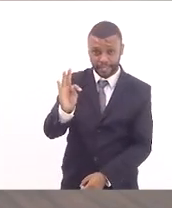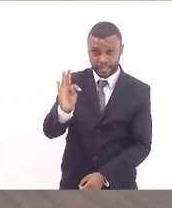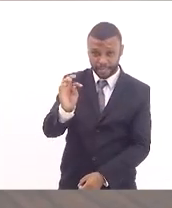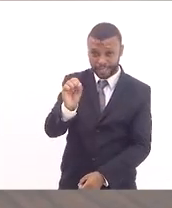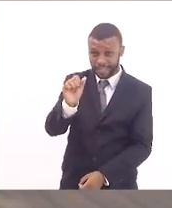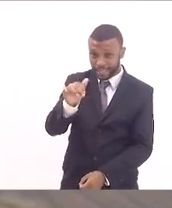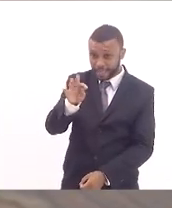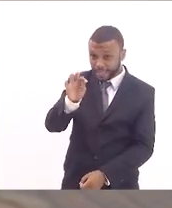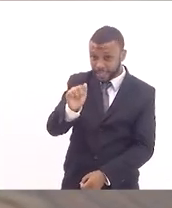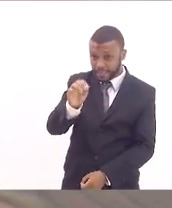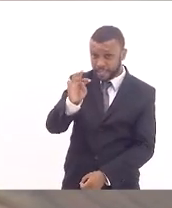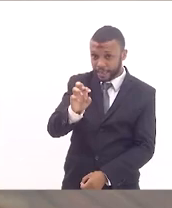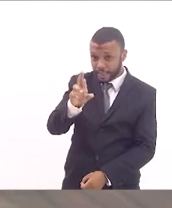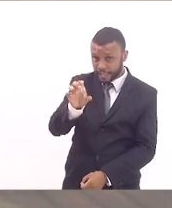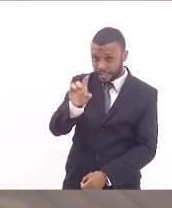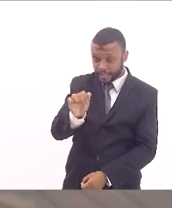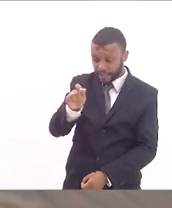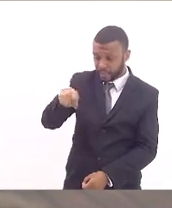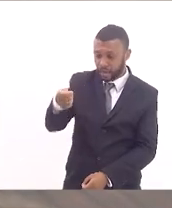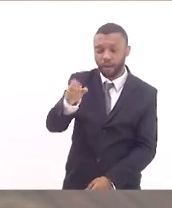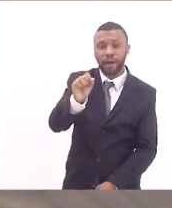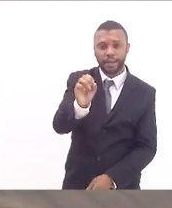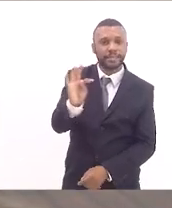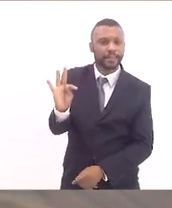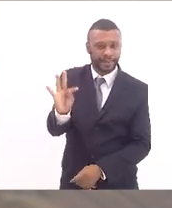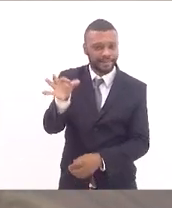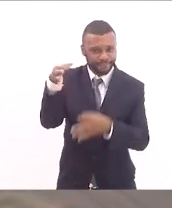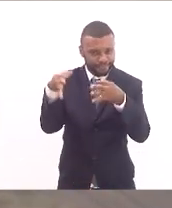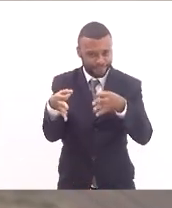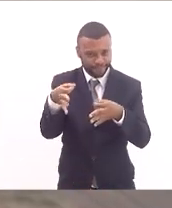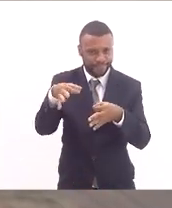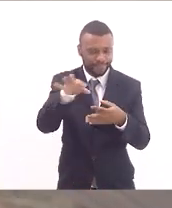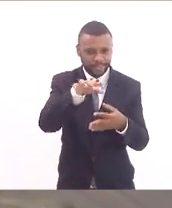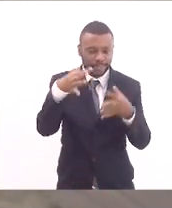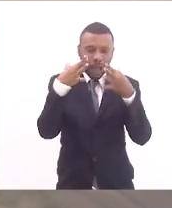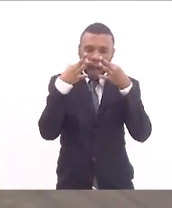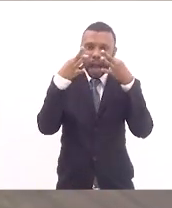deputada Martha Rocha que está aqui me ouvindo atentamente